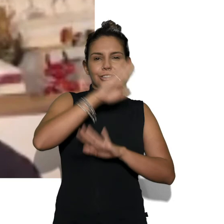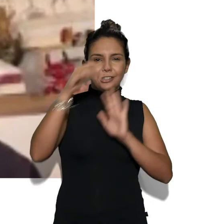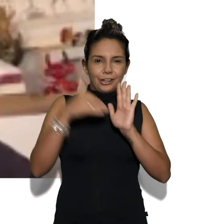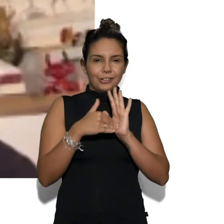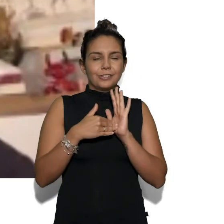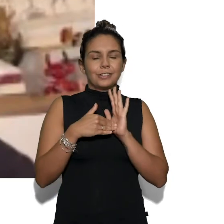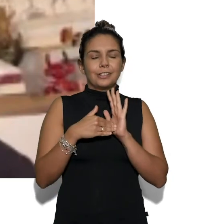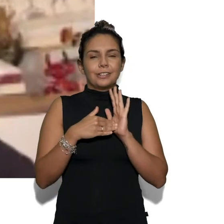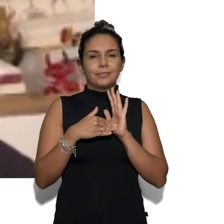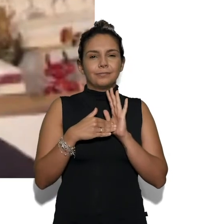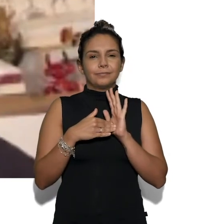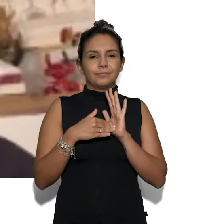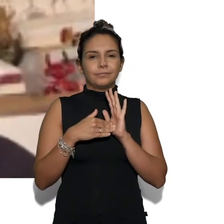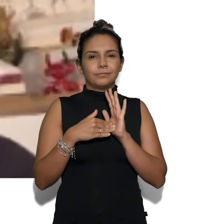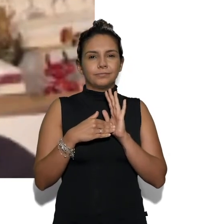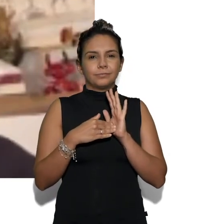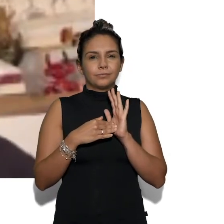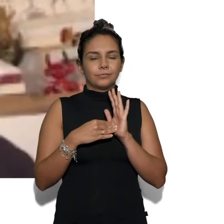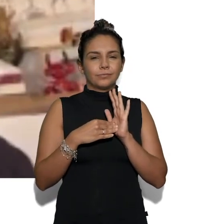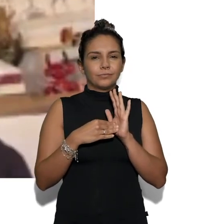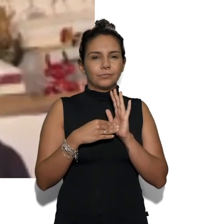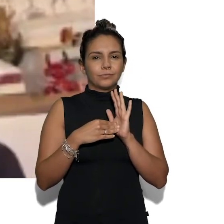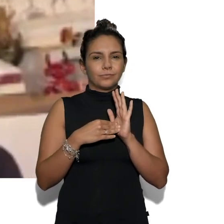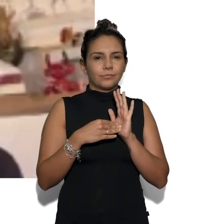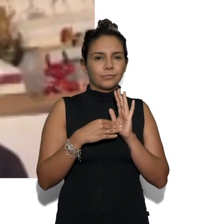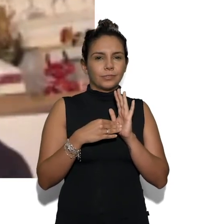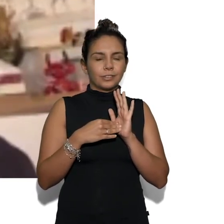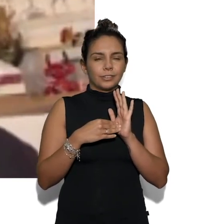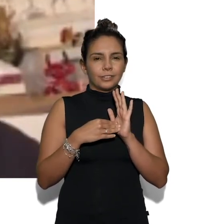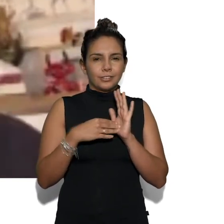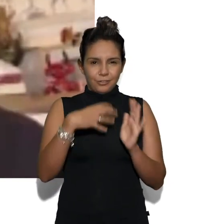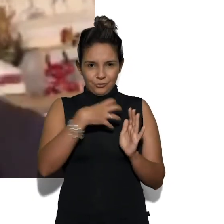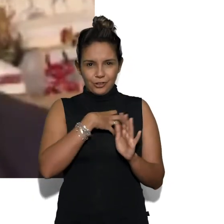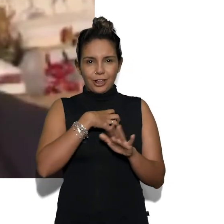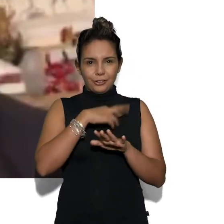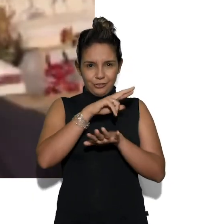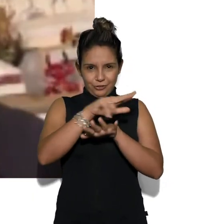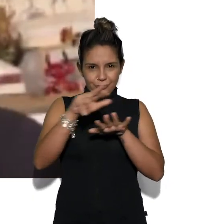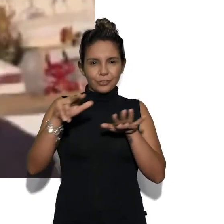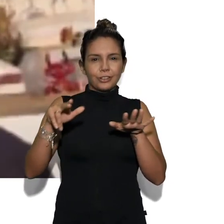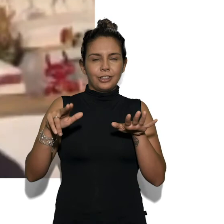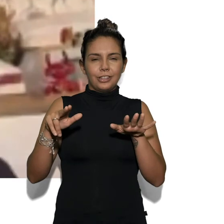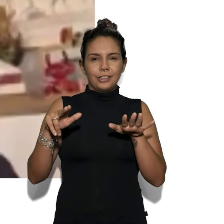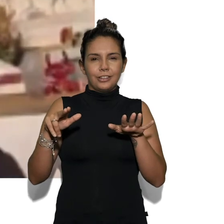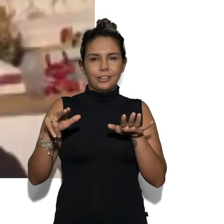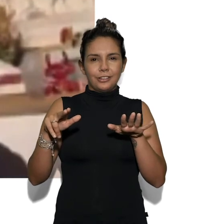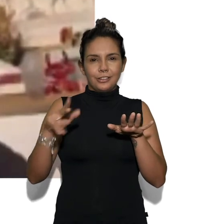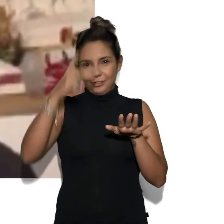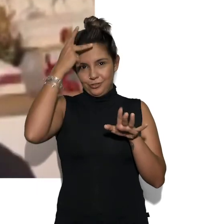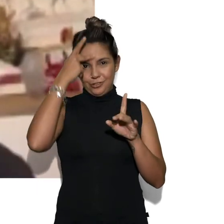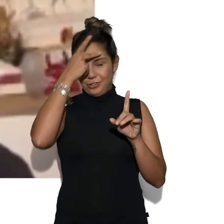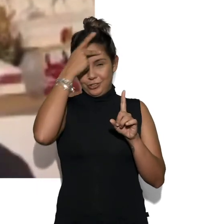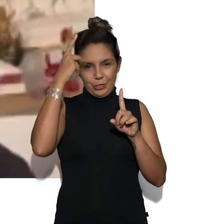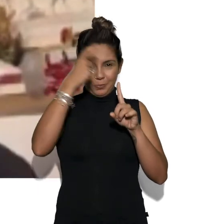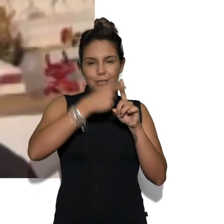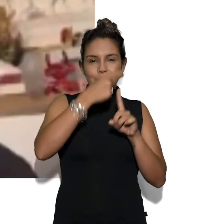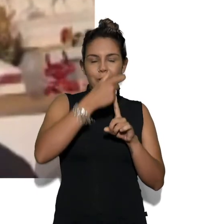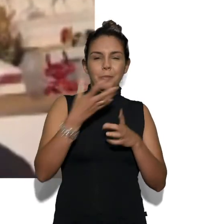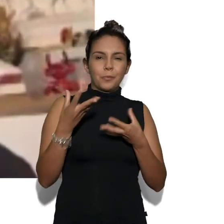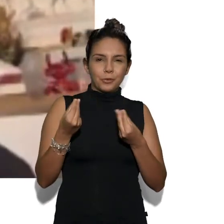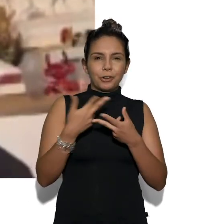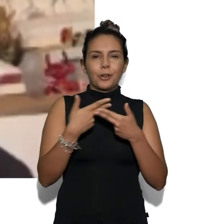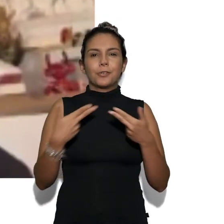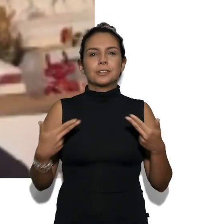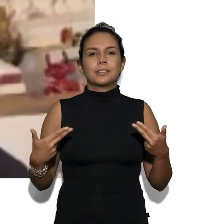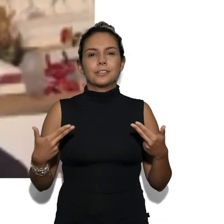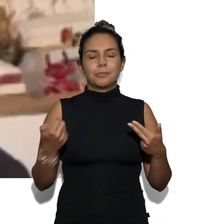como que, não diria humanidades distintas, mas formas distintas de se ser gente. Então há muita